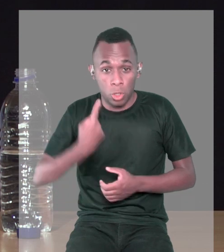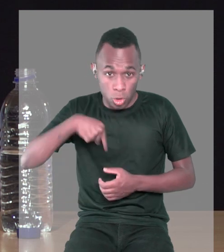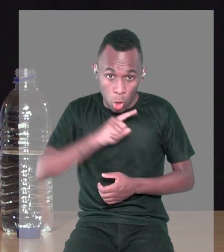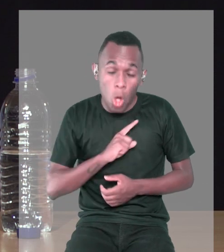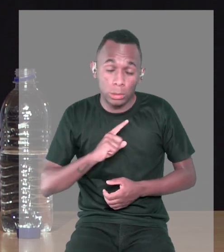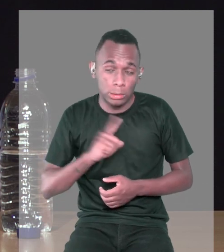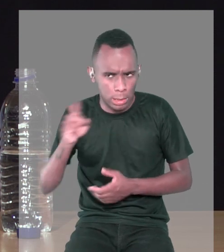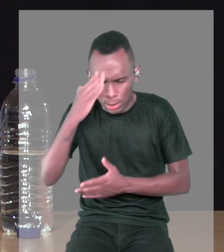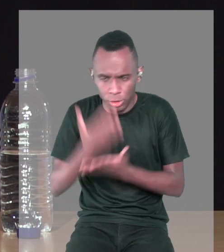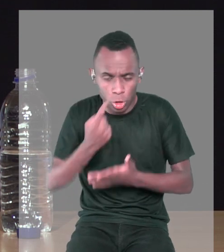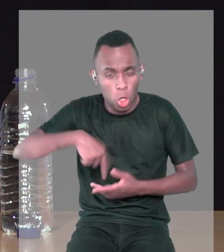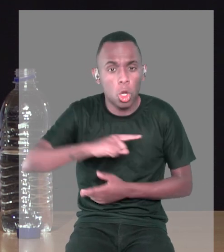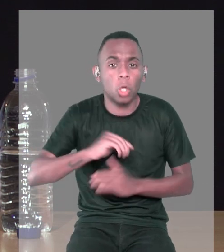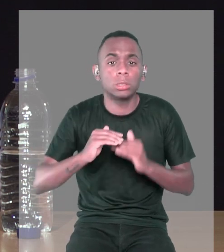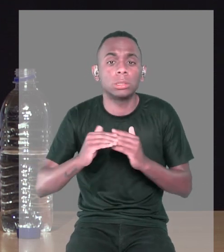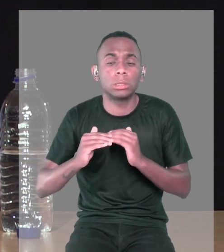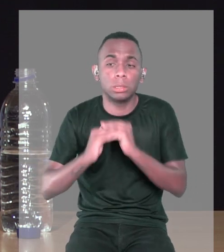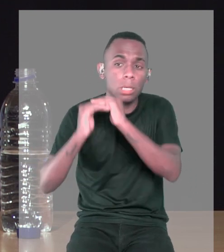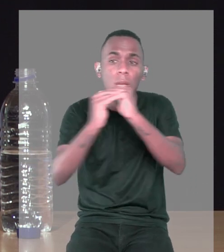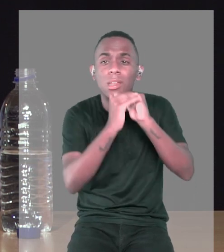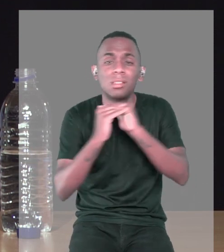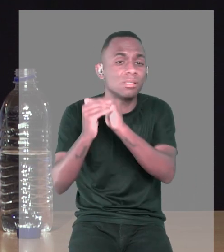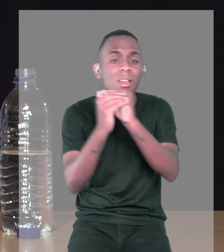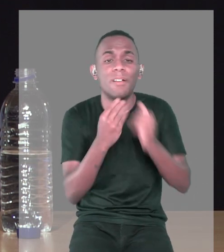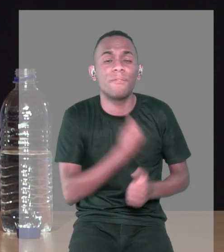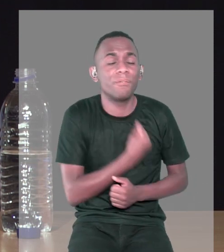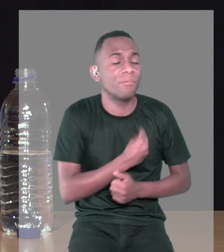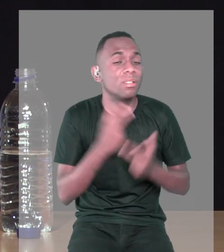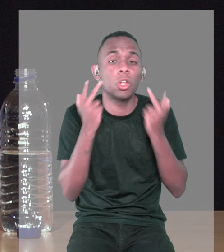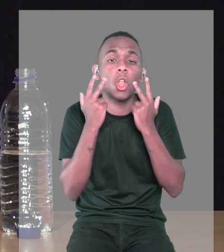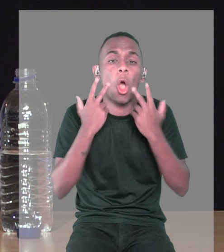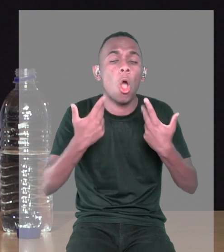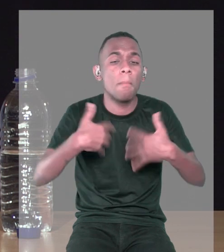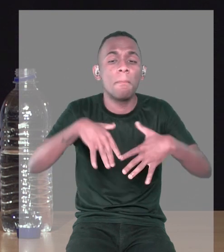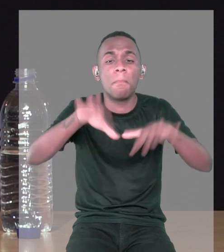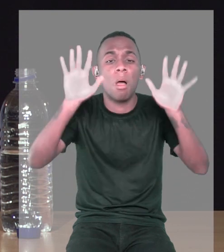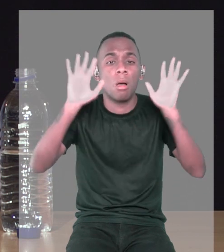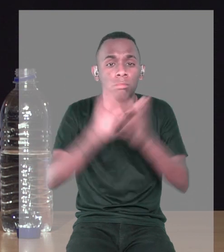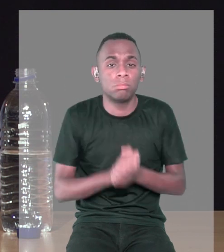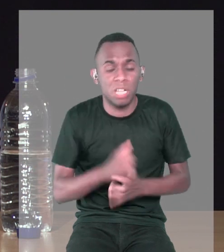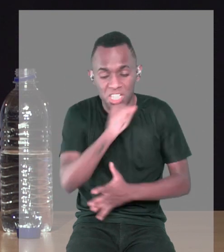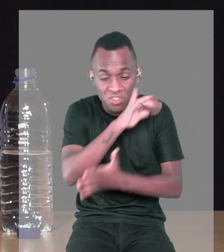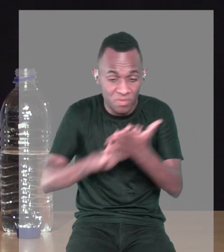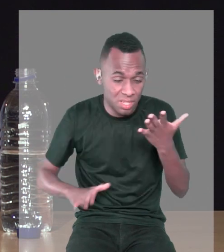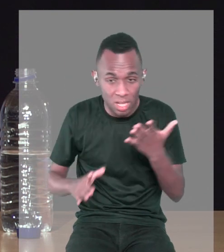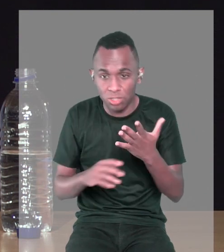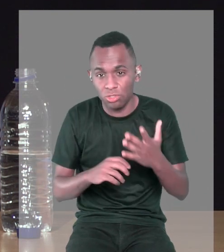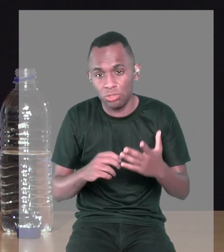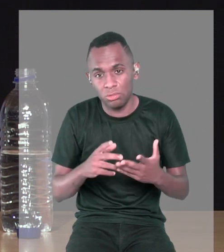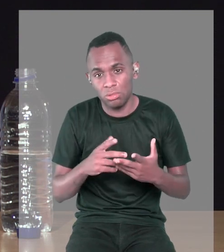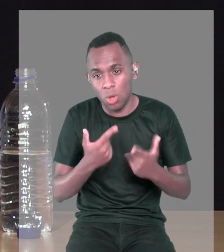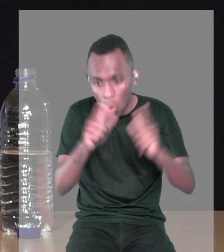Nós estaríamos, segundo Agamben, nos nivelando pela mera vida natural e assim abdicando das atividades que